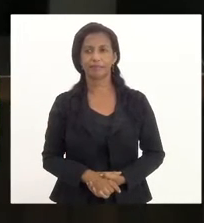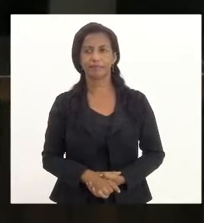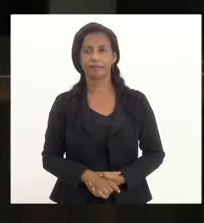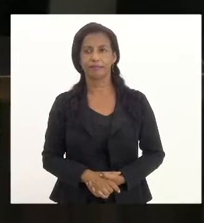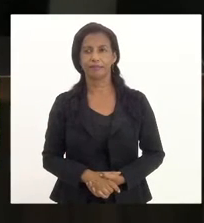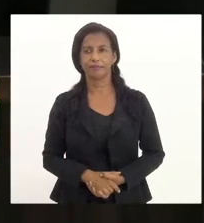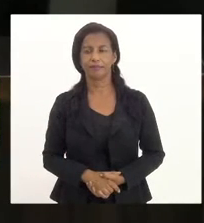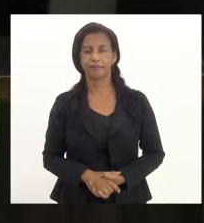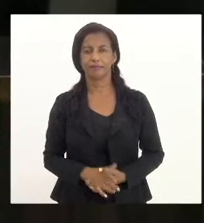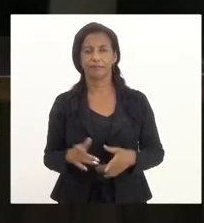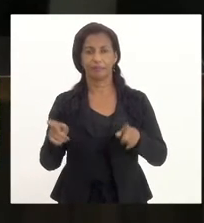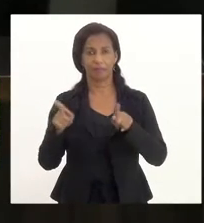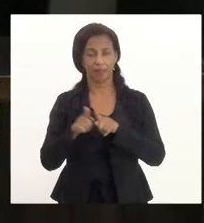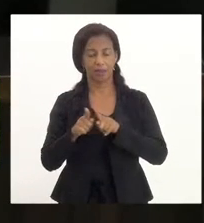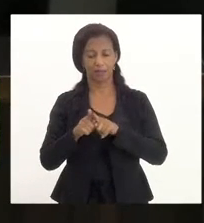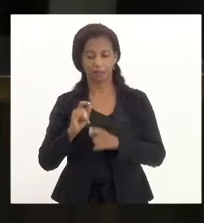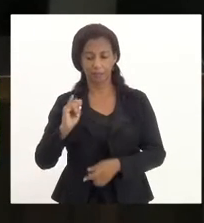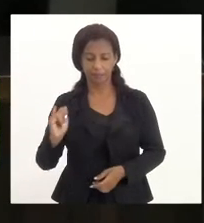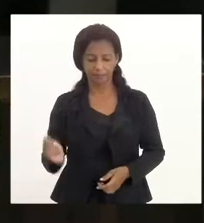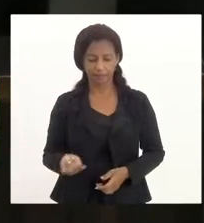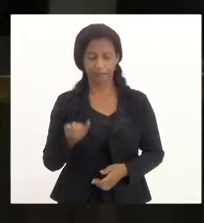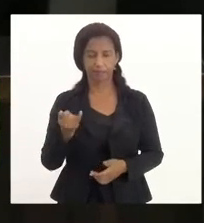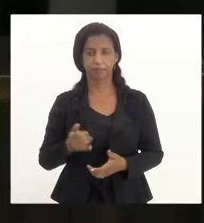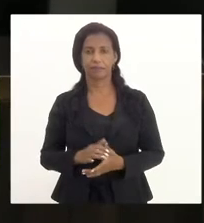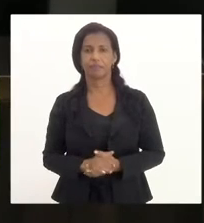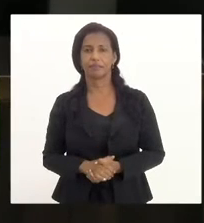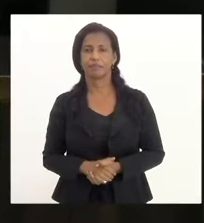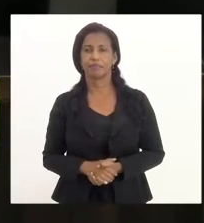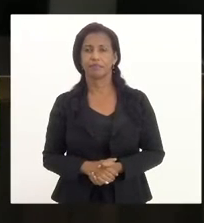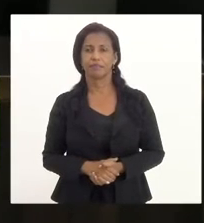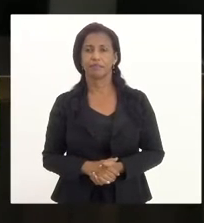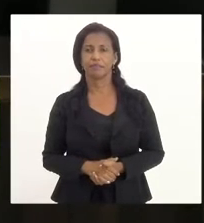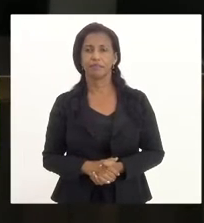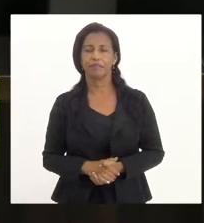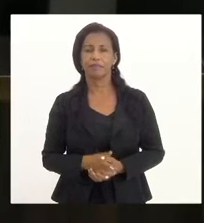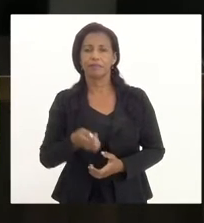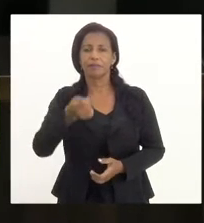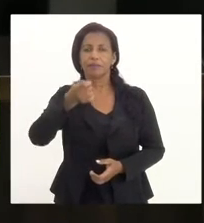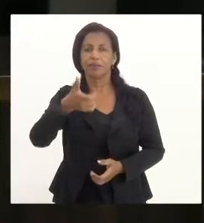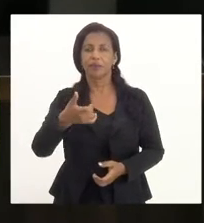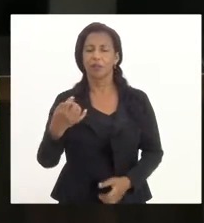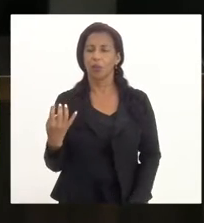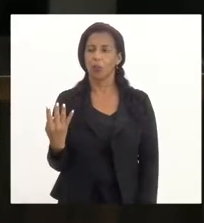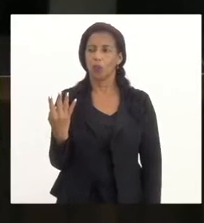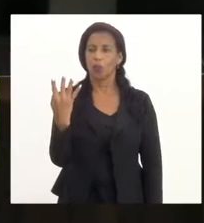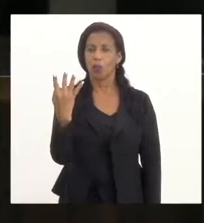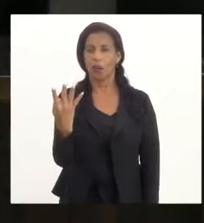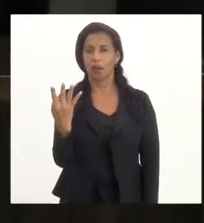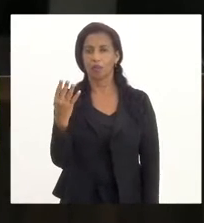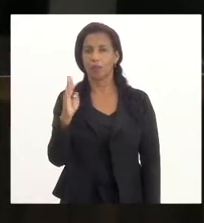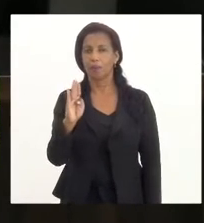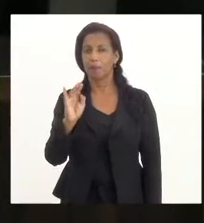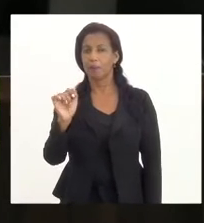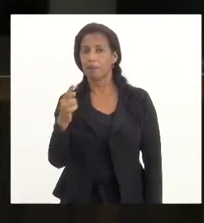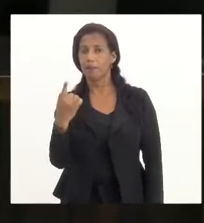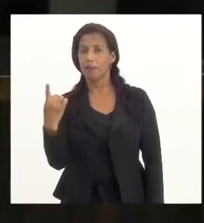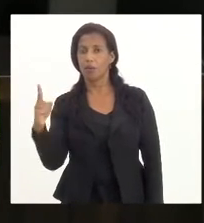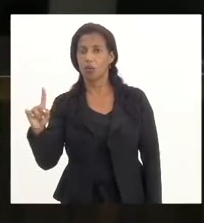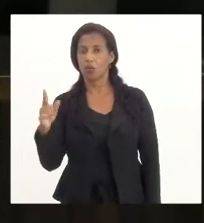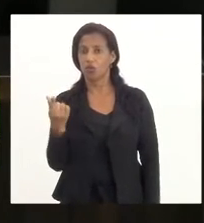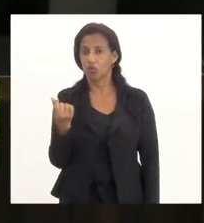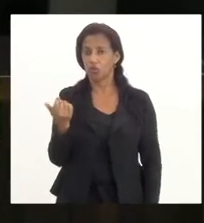também a possibilidade daqueles quase 4 bilhões em dinheiro de hoje